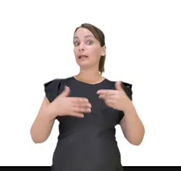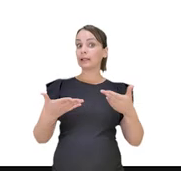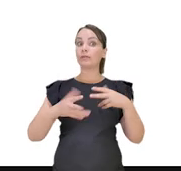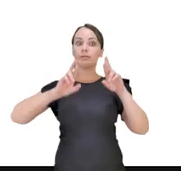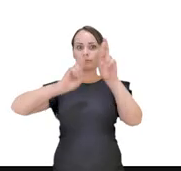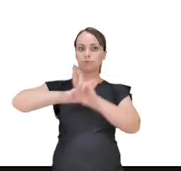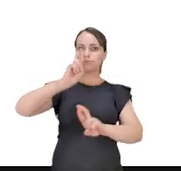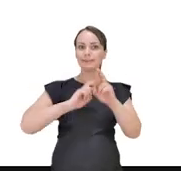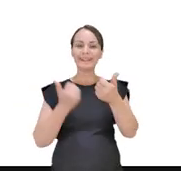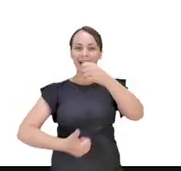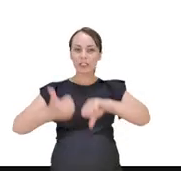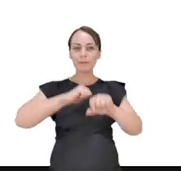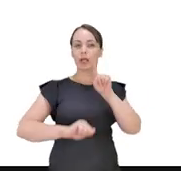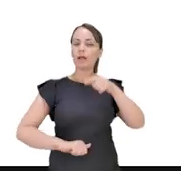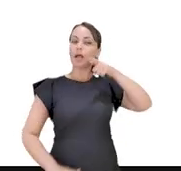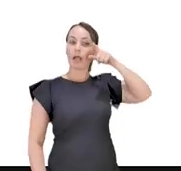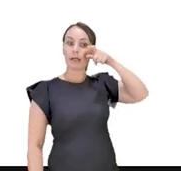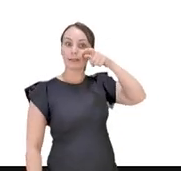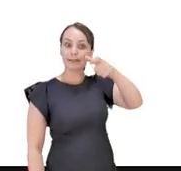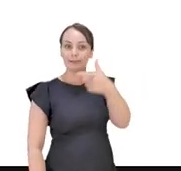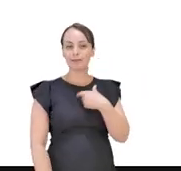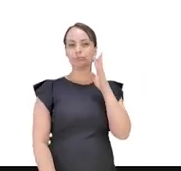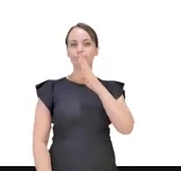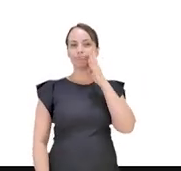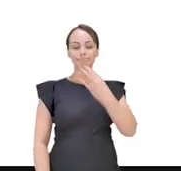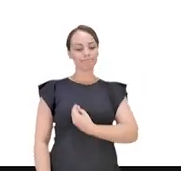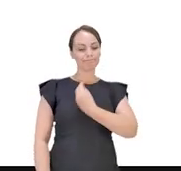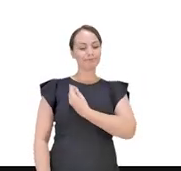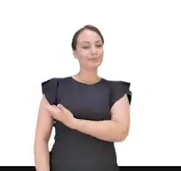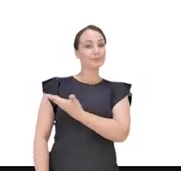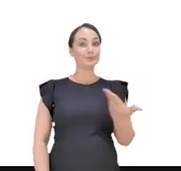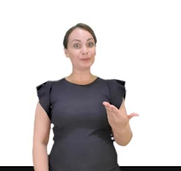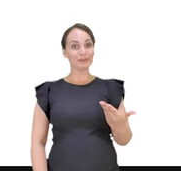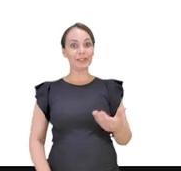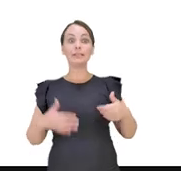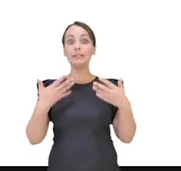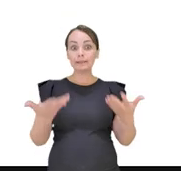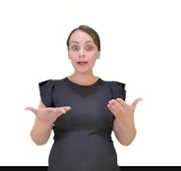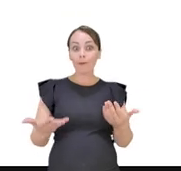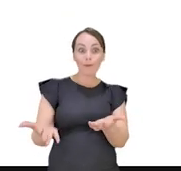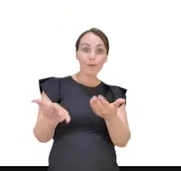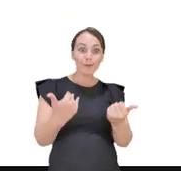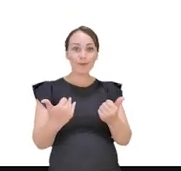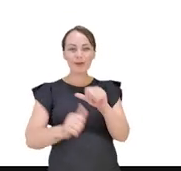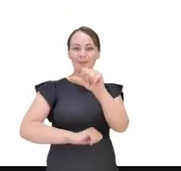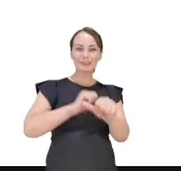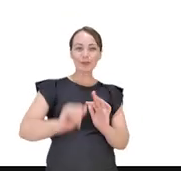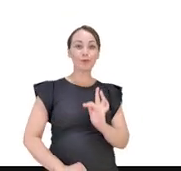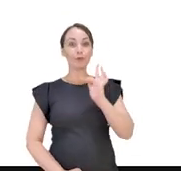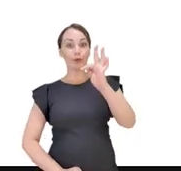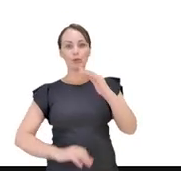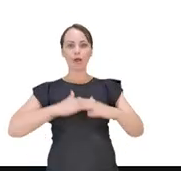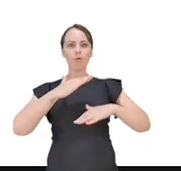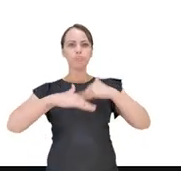é uma coisa muito interessante, muito legal e abrangente e está presente no nosso cotidiano. Então, moçada, vamos lá, vamos se tornar químico e